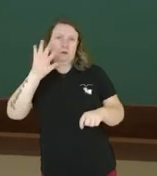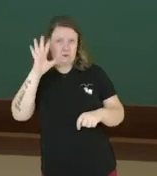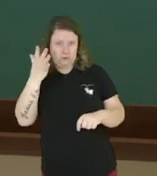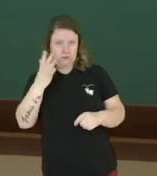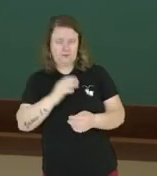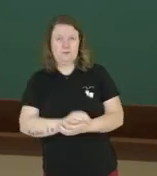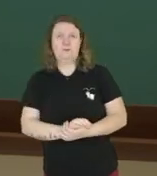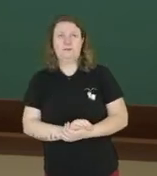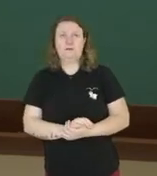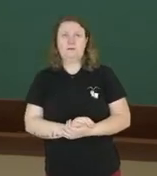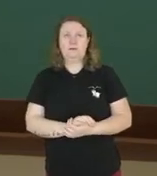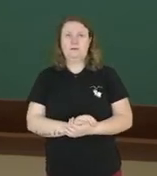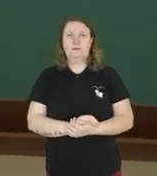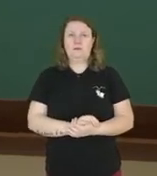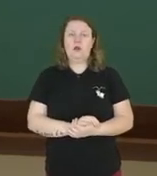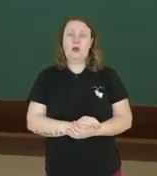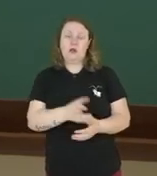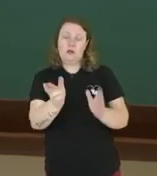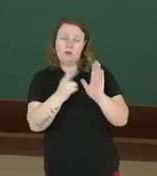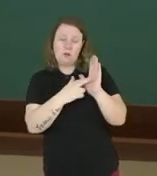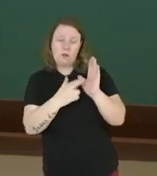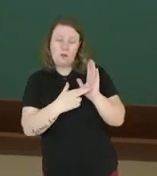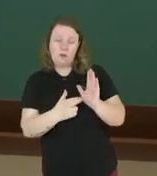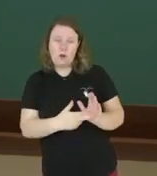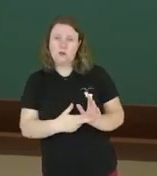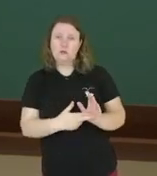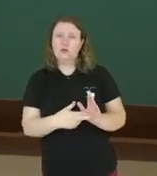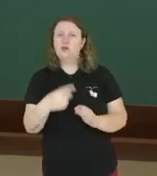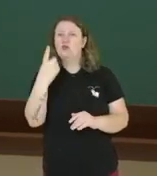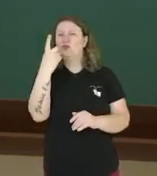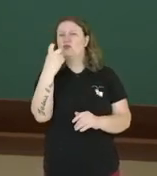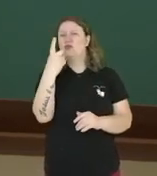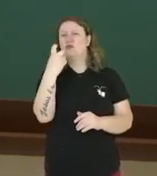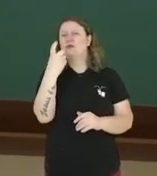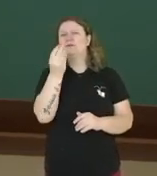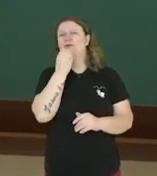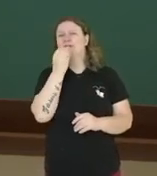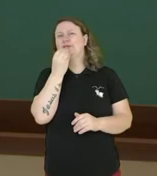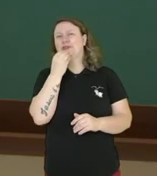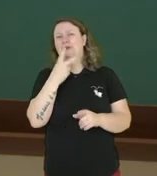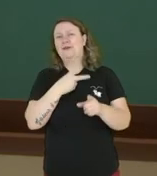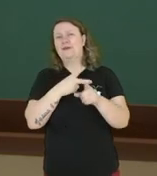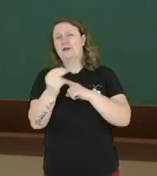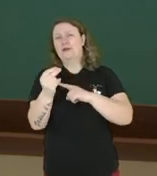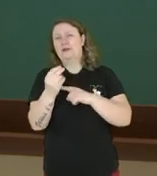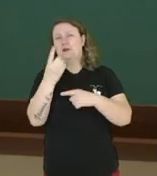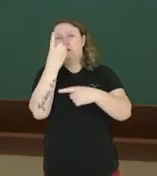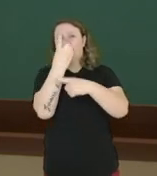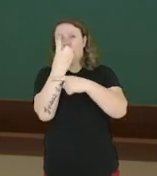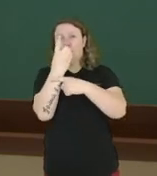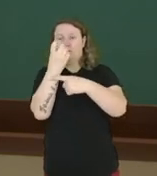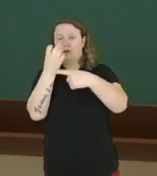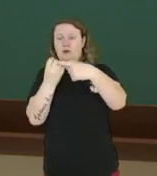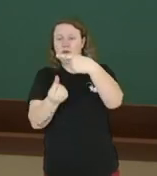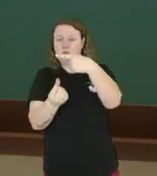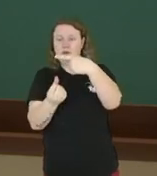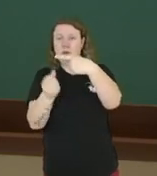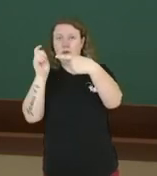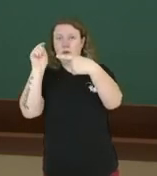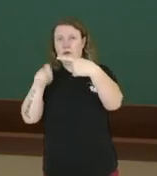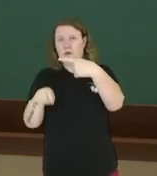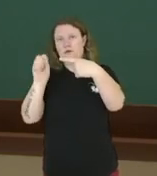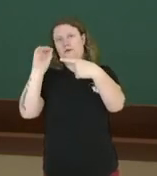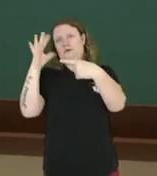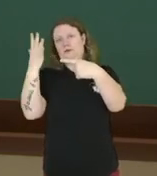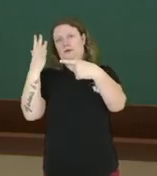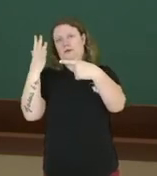lá. Dos 6 resultados possíveis, um apenas para a Ana vencer. Então, uma em 6 das possibilidades. Então,